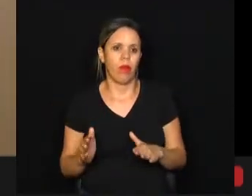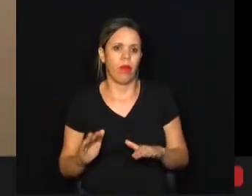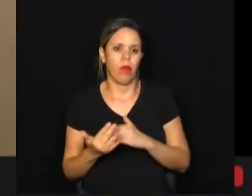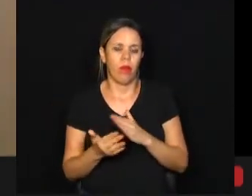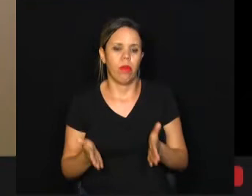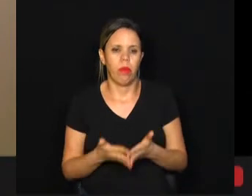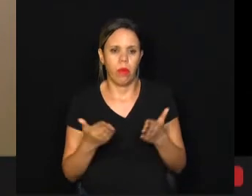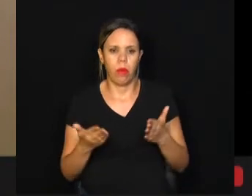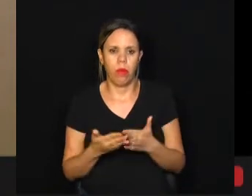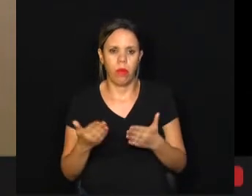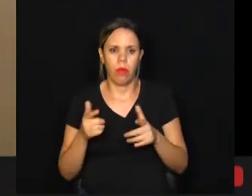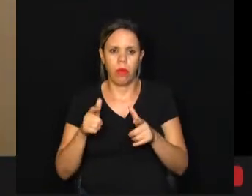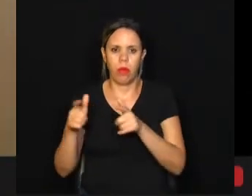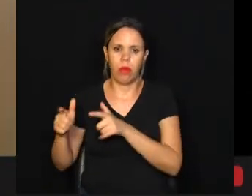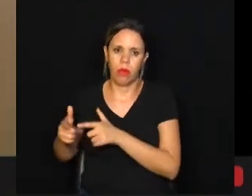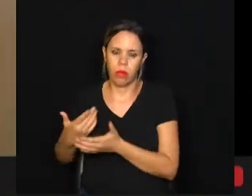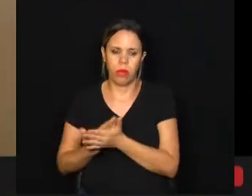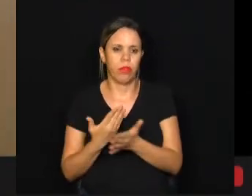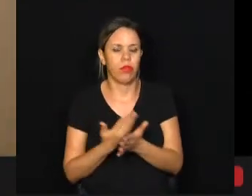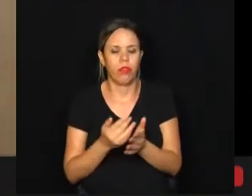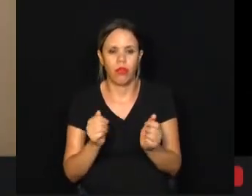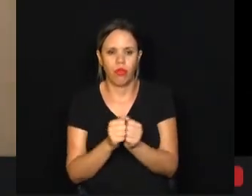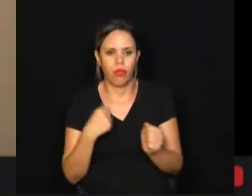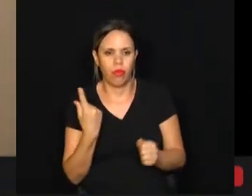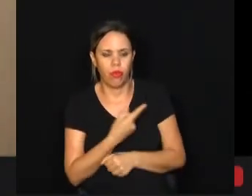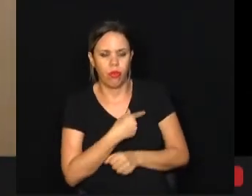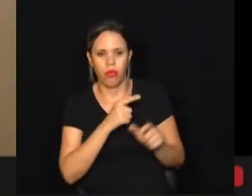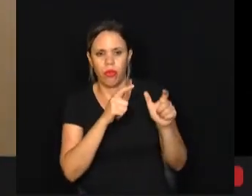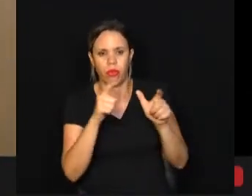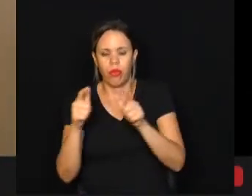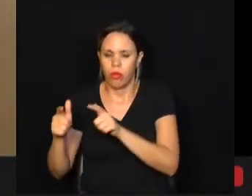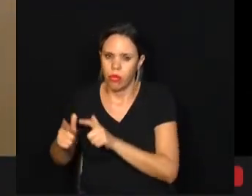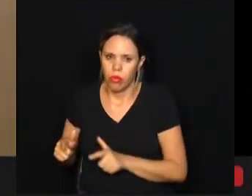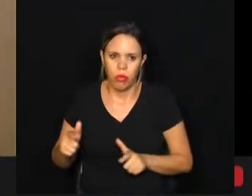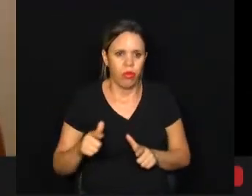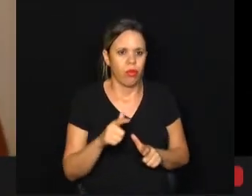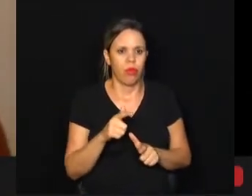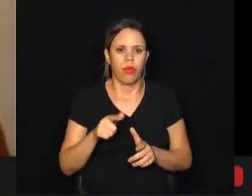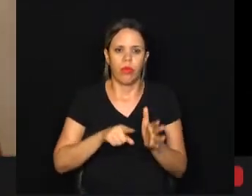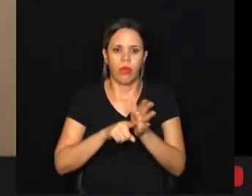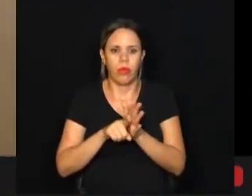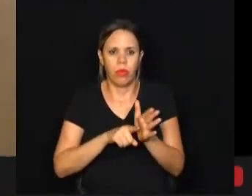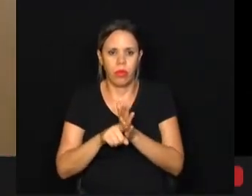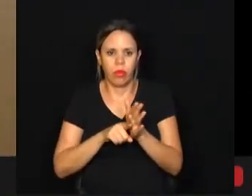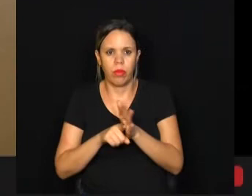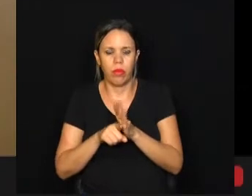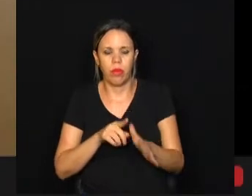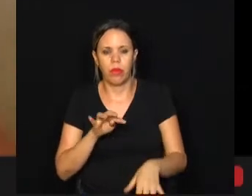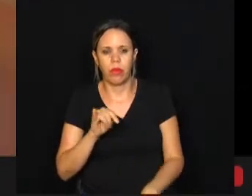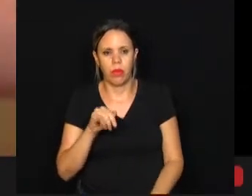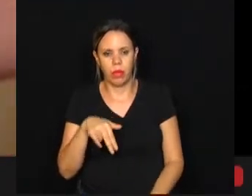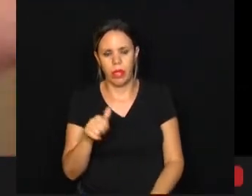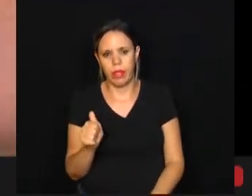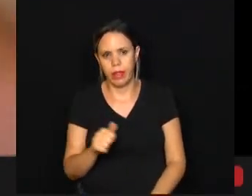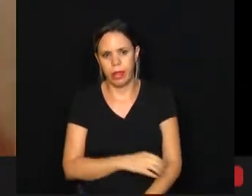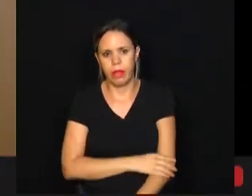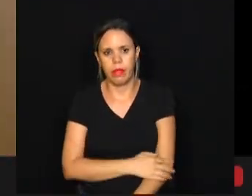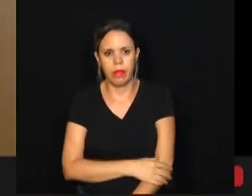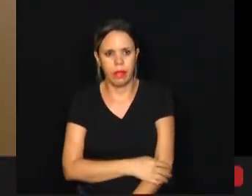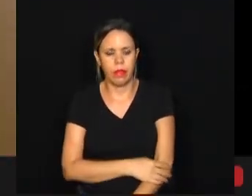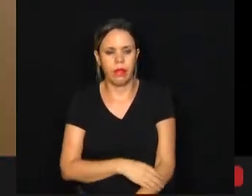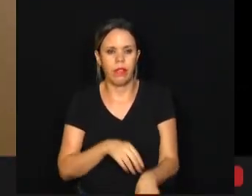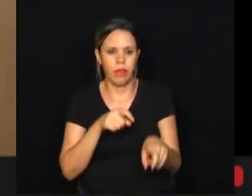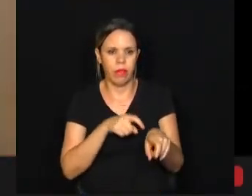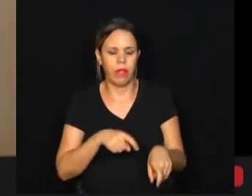gente de todo lugar estudar com a gente. Em todos os lugares. Vem gente pesquisar com a Tainã. Vem gente pesquisar na Fazenda